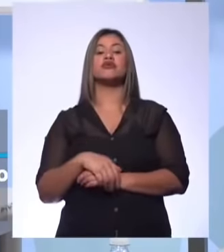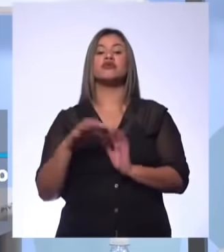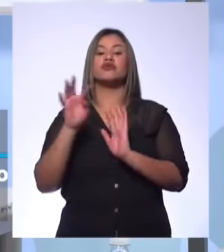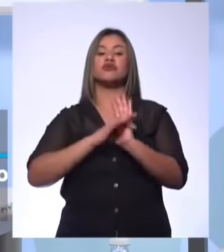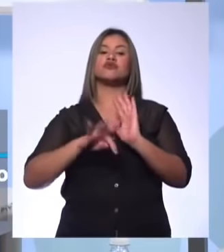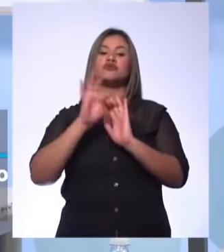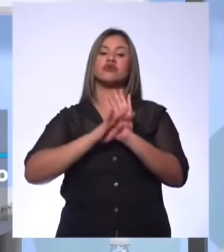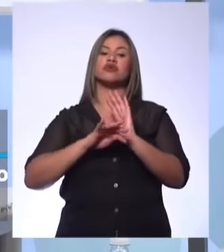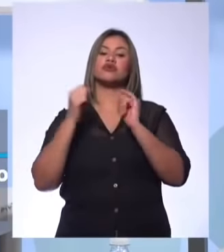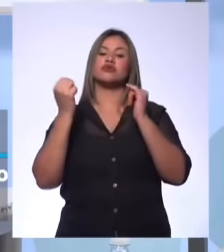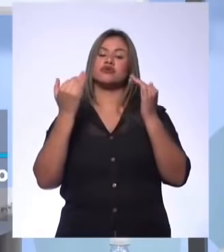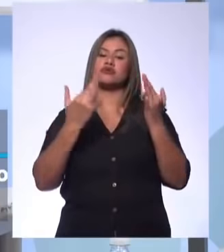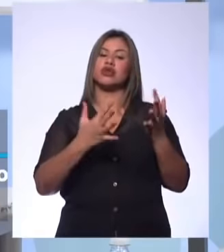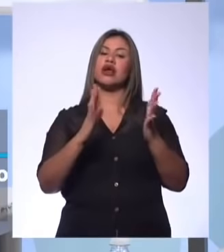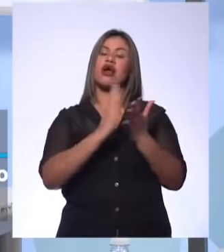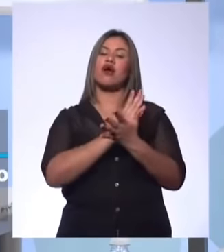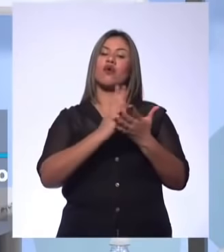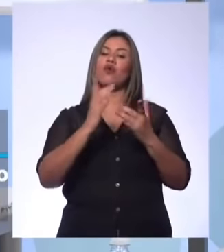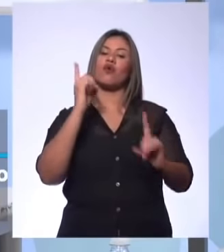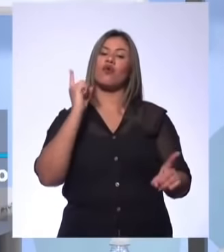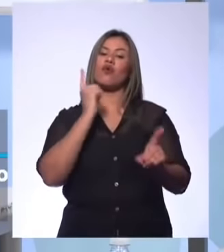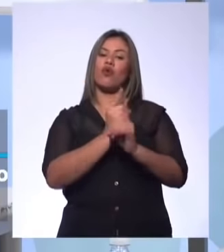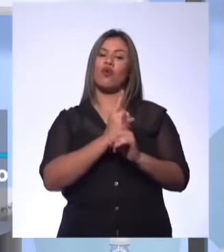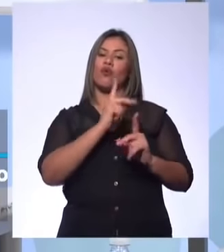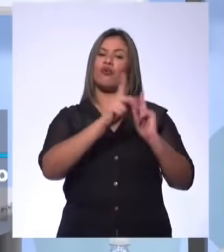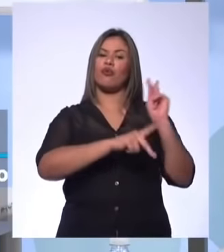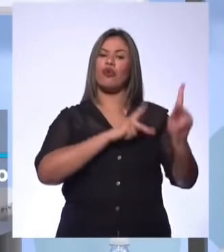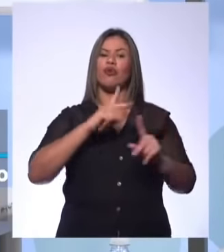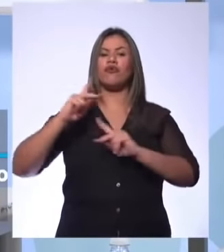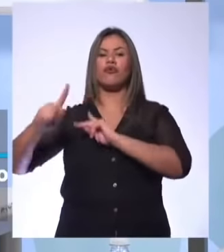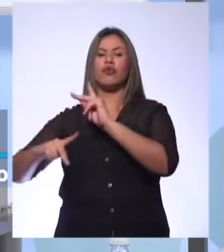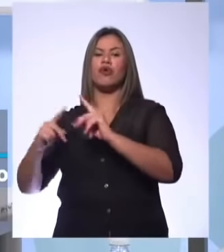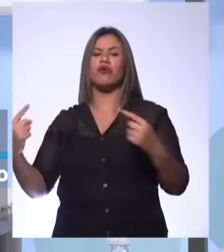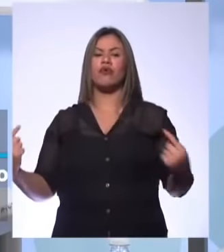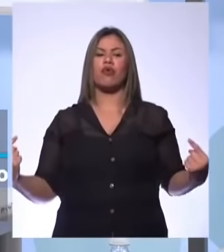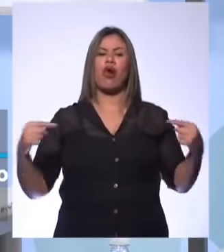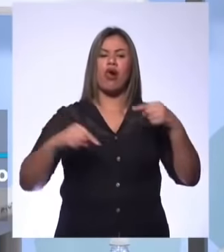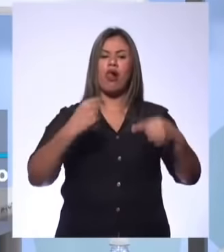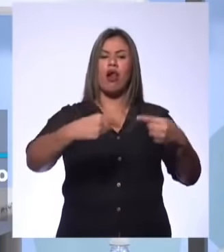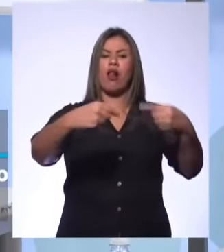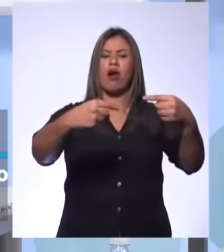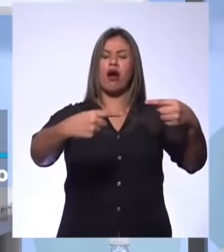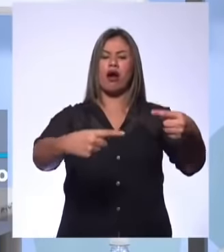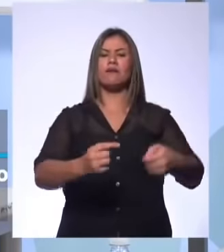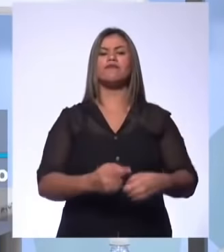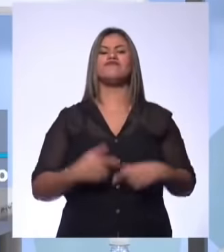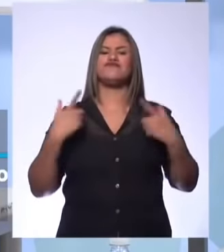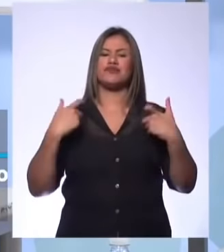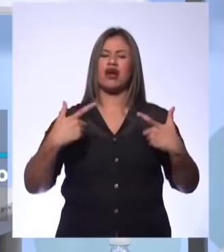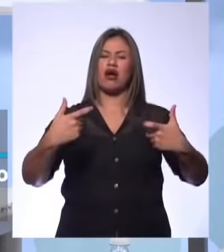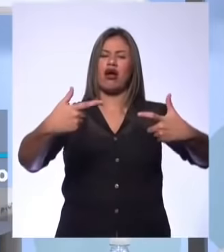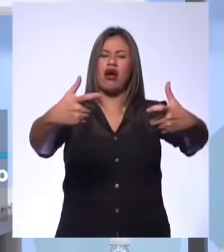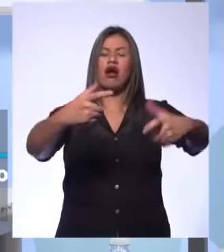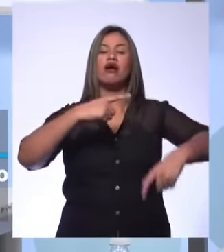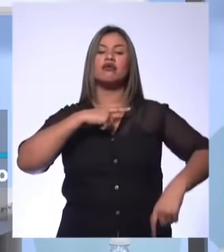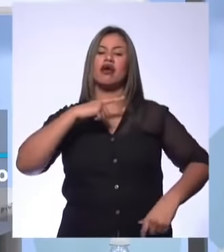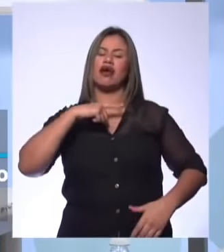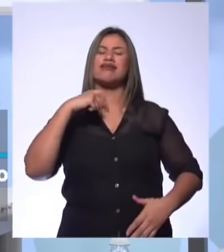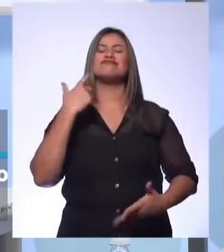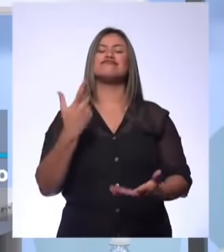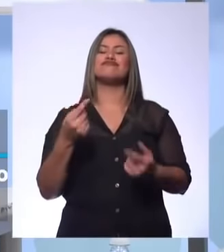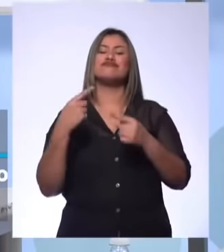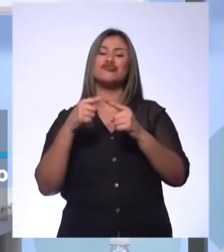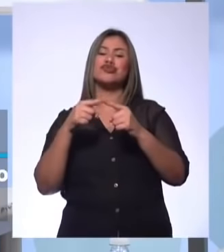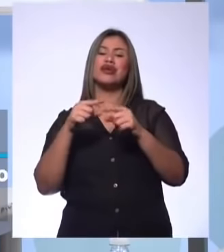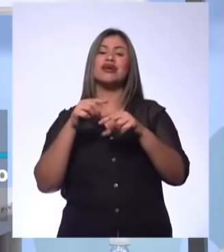alguns encontros causaram conflitos. Alguns povos, sim, guerrearam entre eles, lutaram porque o que eles